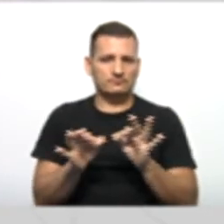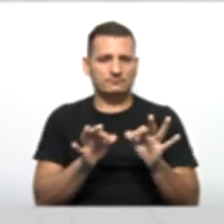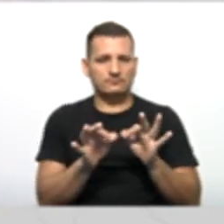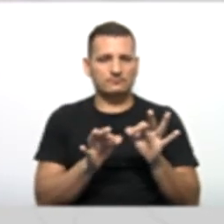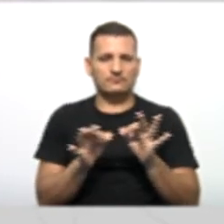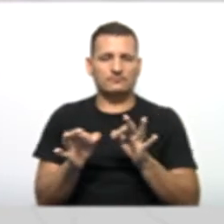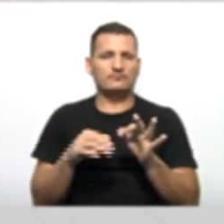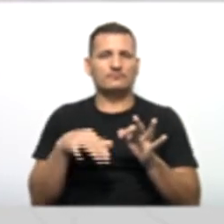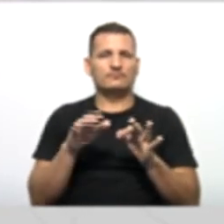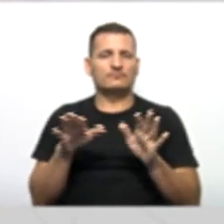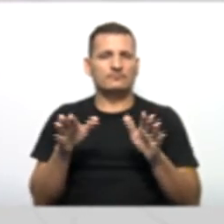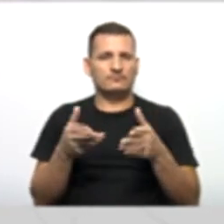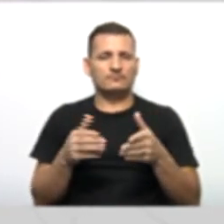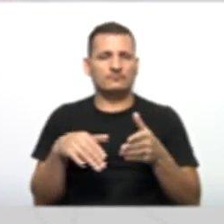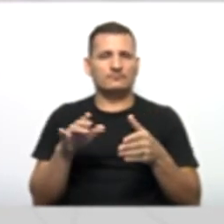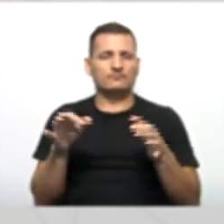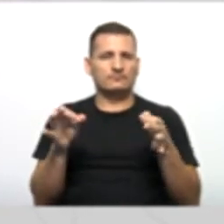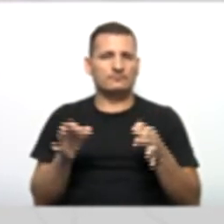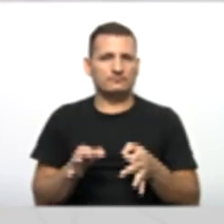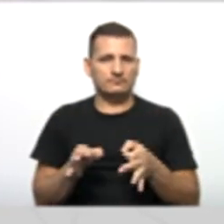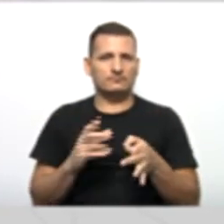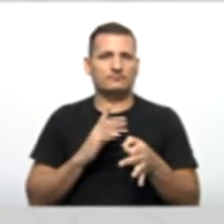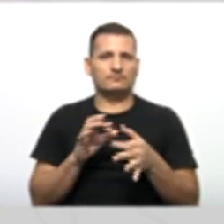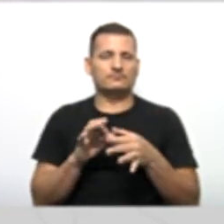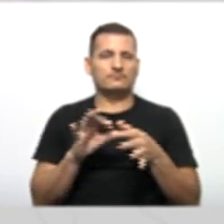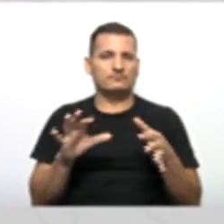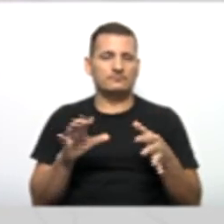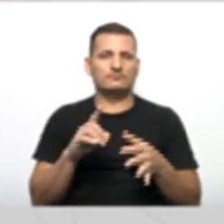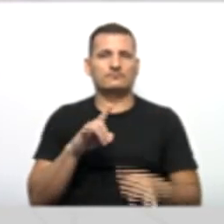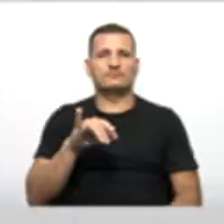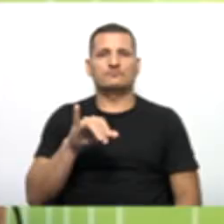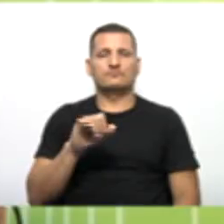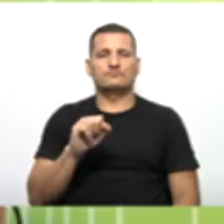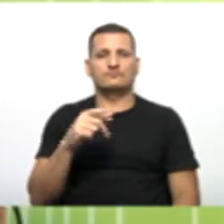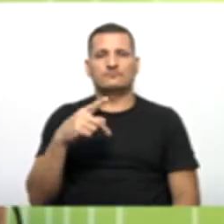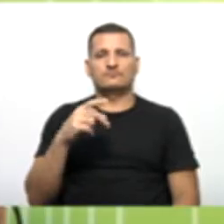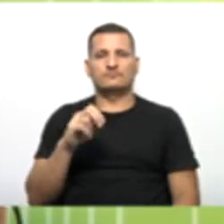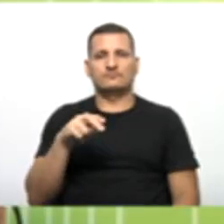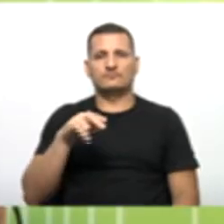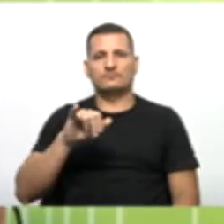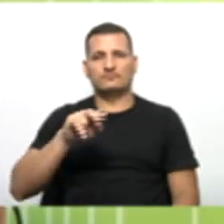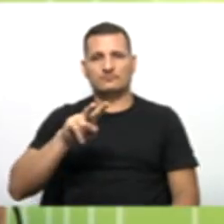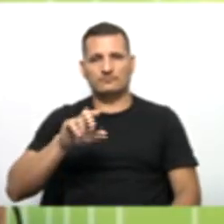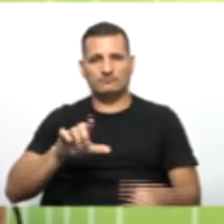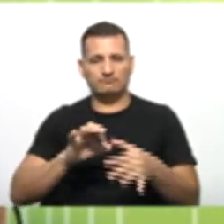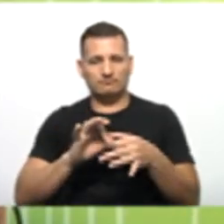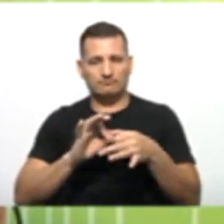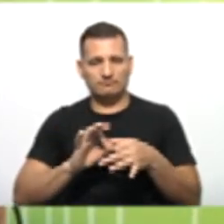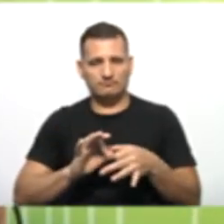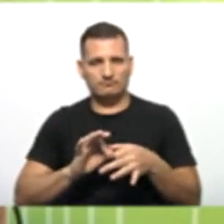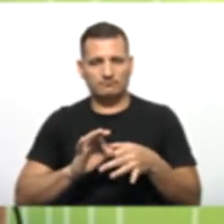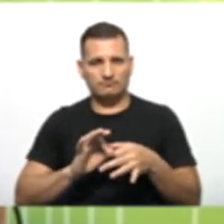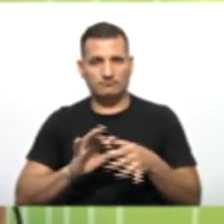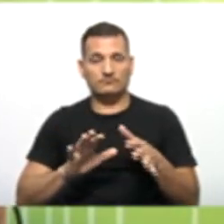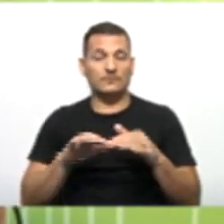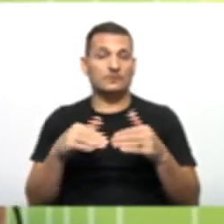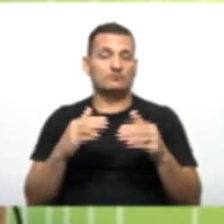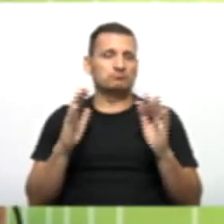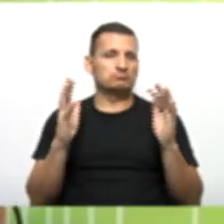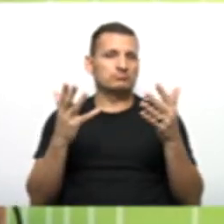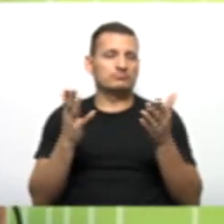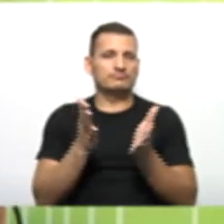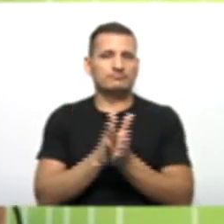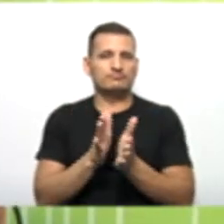e estimativas mais exatas se tornam disponíveis, né, gente? Olha só, professor. Todo mundo, parabéns aí de